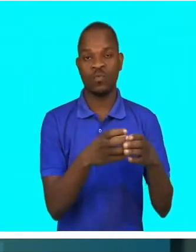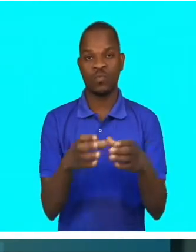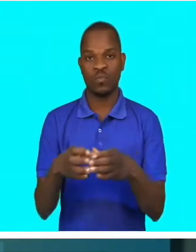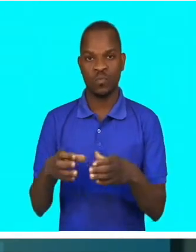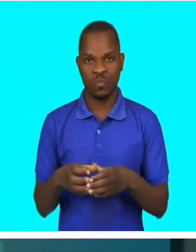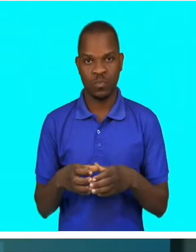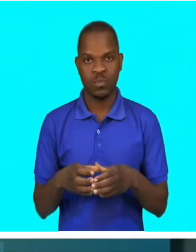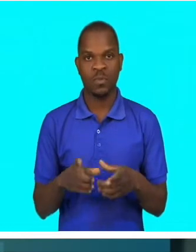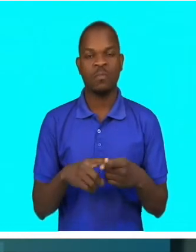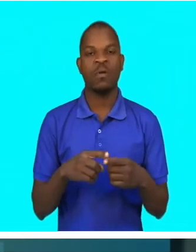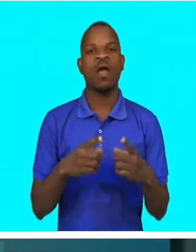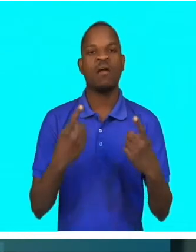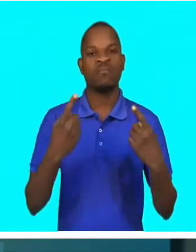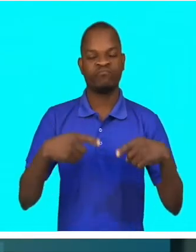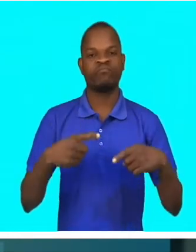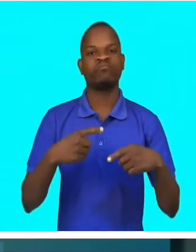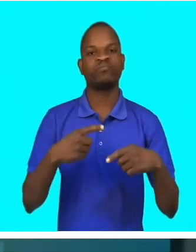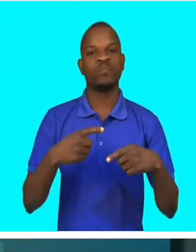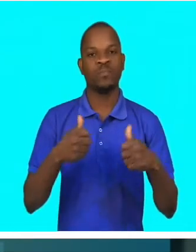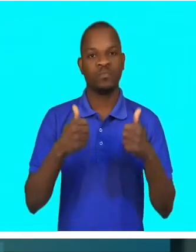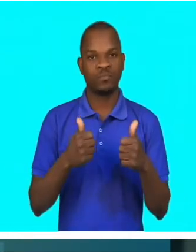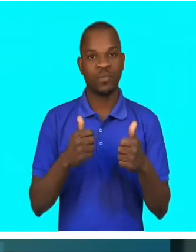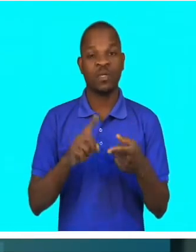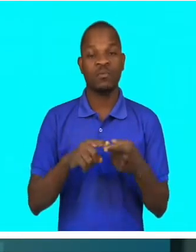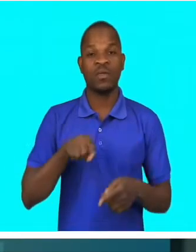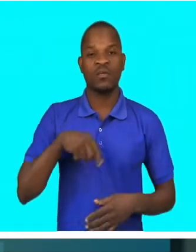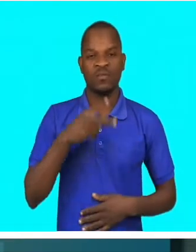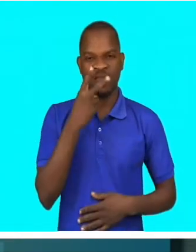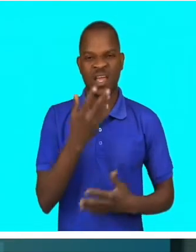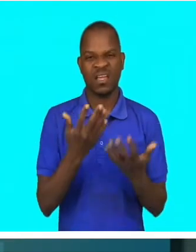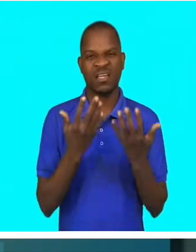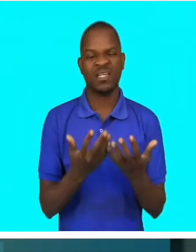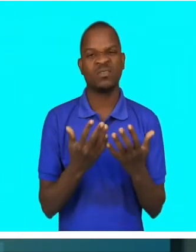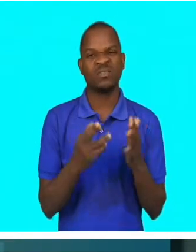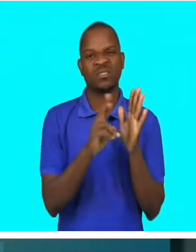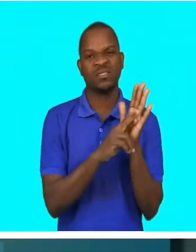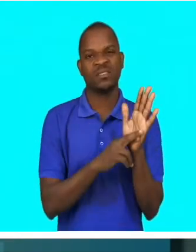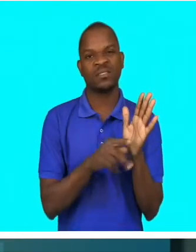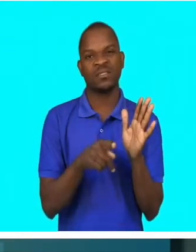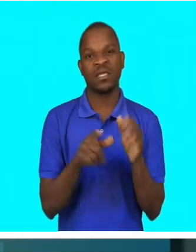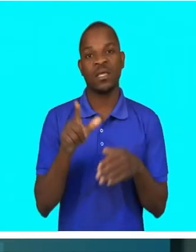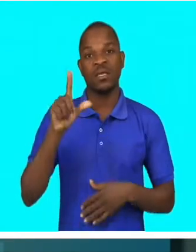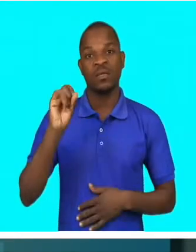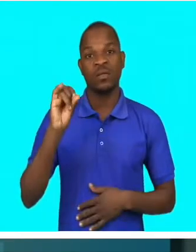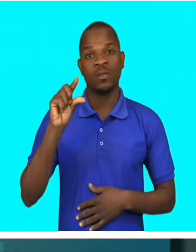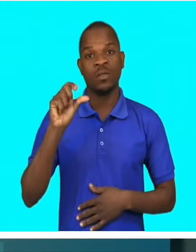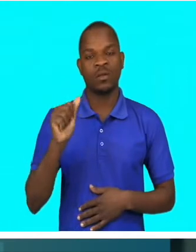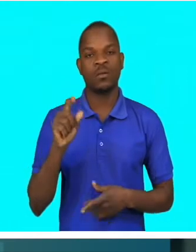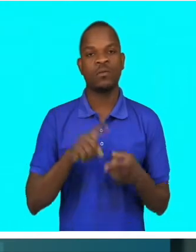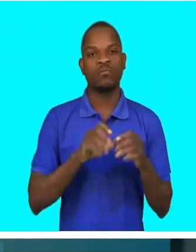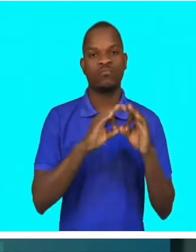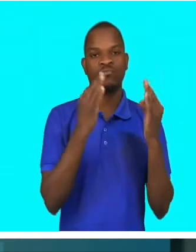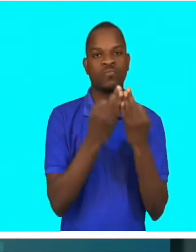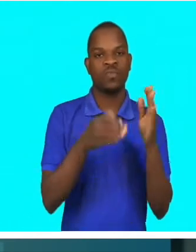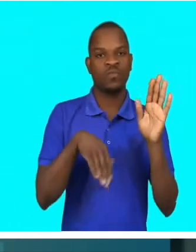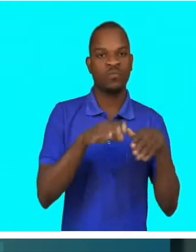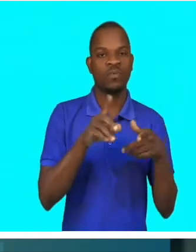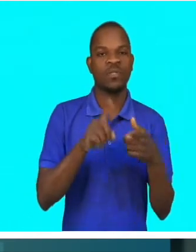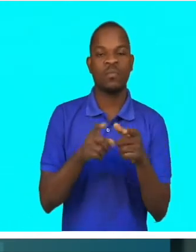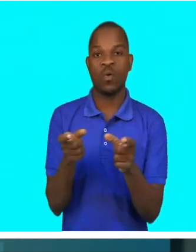era mais competitivo o campeonato. Eu olho para o modelo atual que a Liga Moçambique de Futebol e a Federação